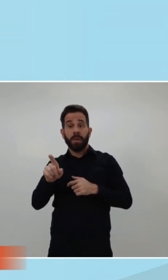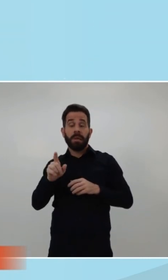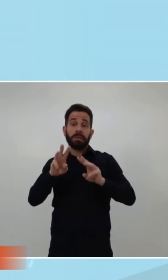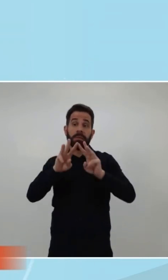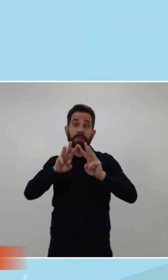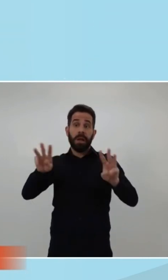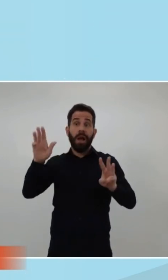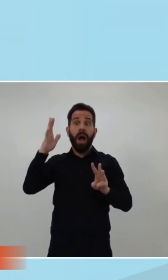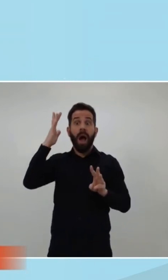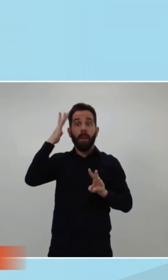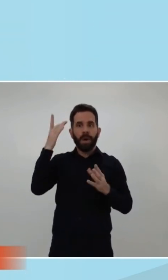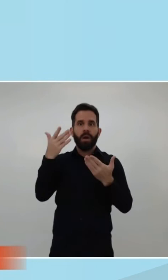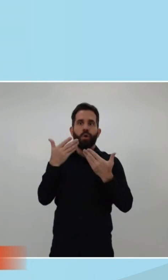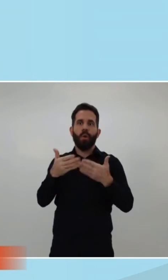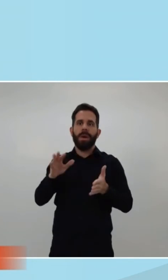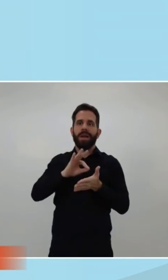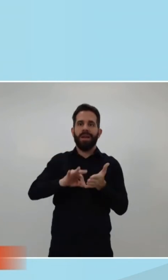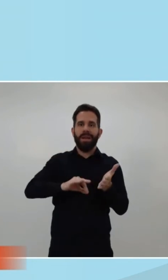goiania.go.gov.br,